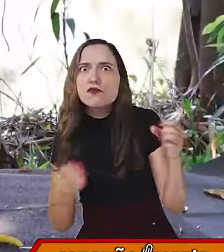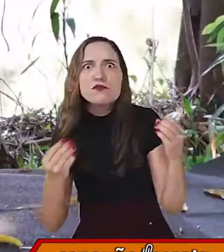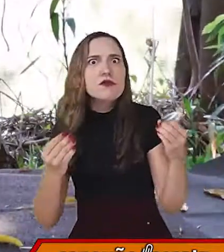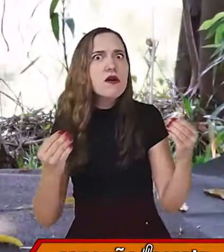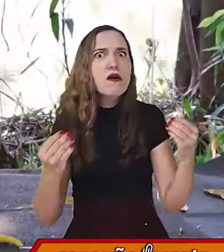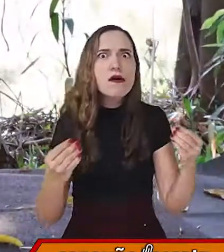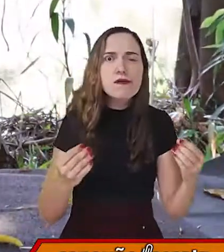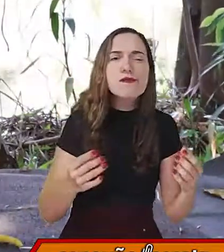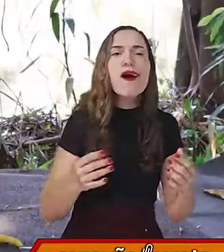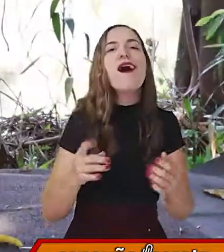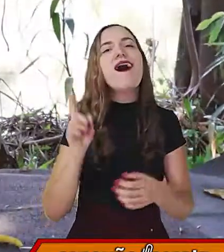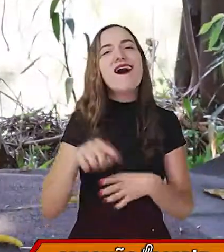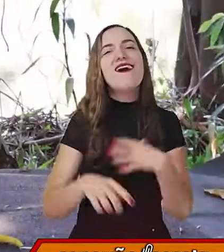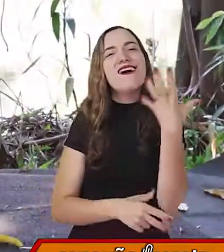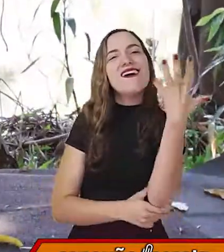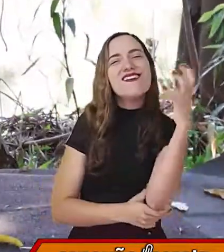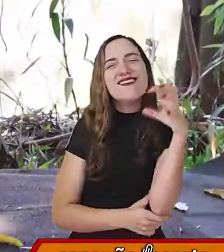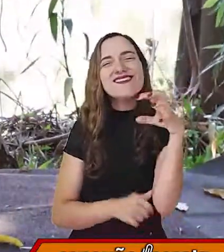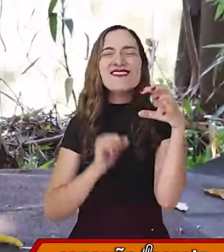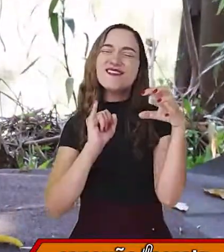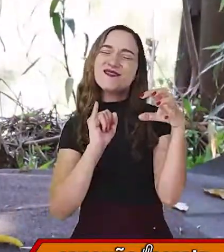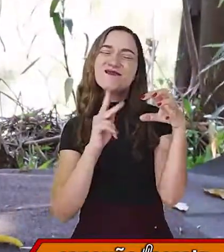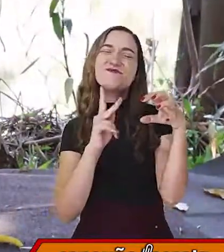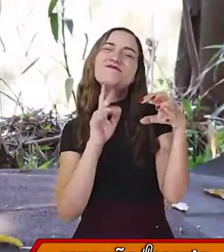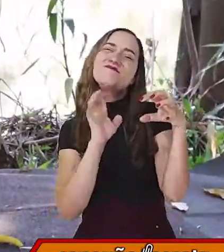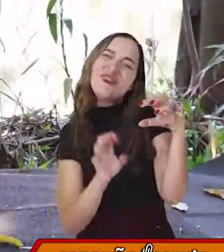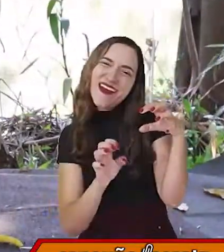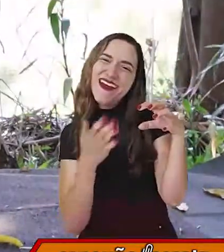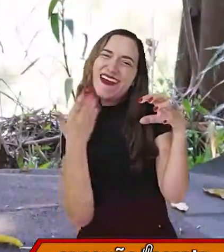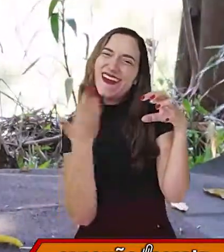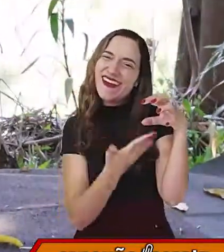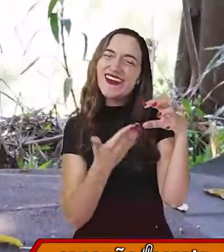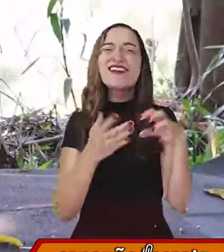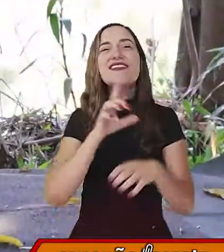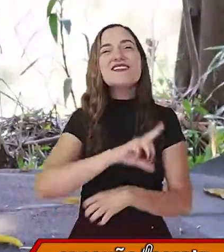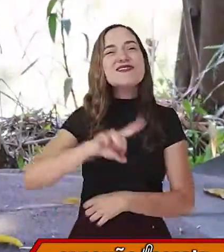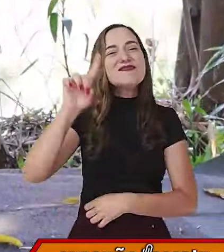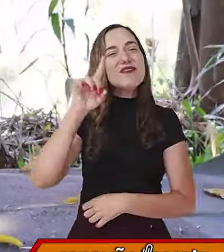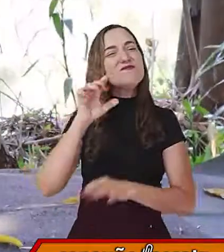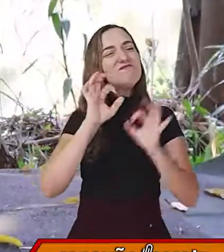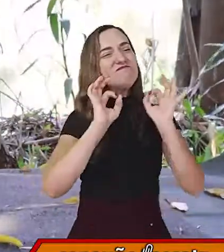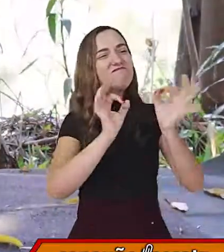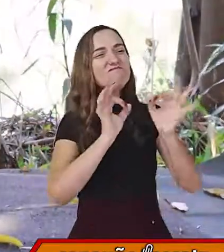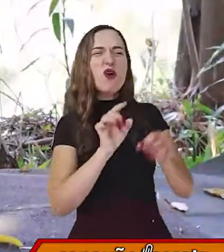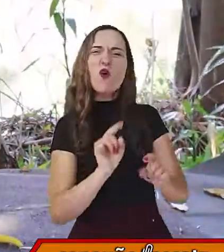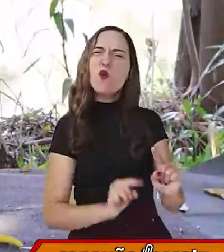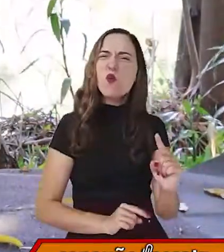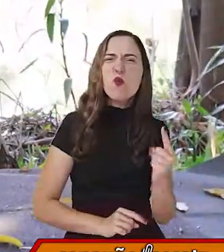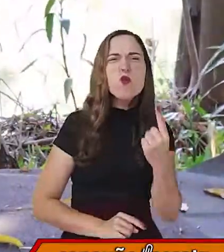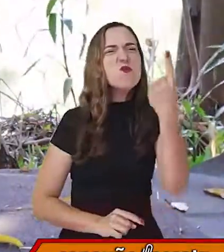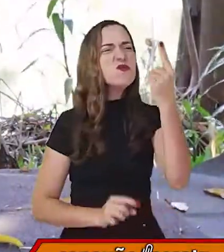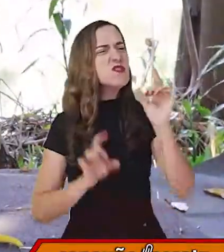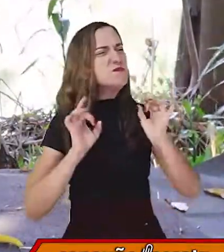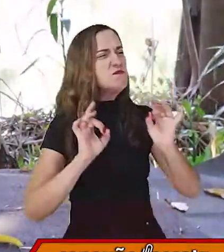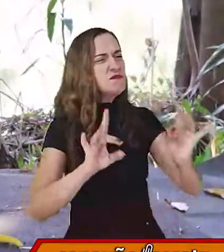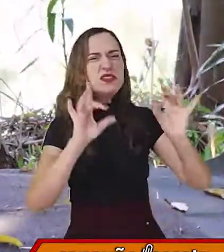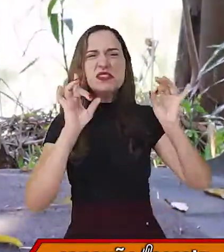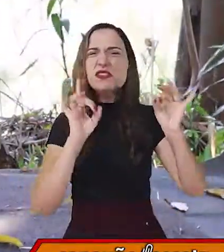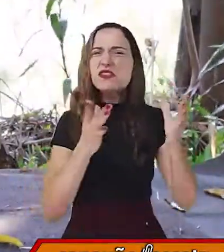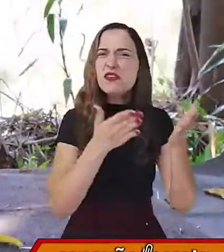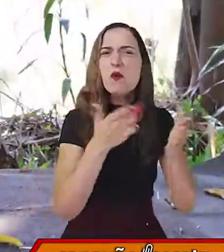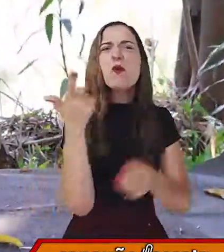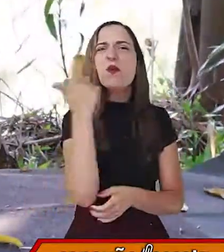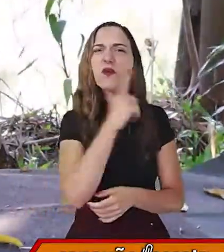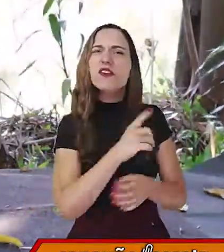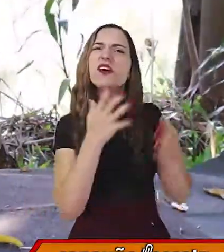essa? E era o ipê. E Deus, em sua infinita graça, falou: ah, já que você é a única a se dispor